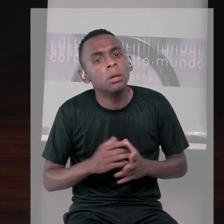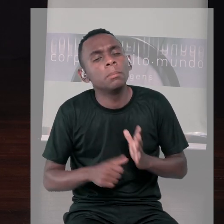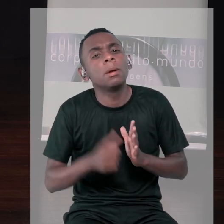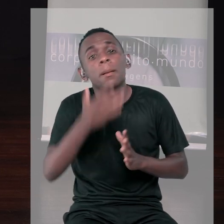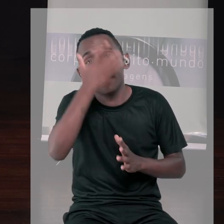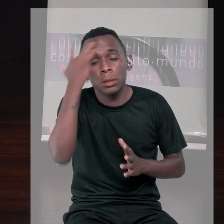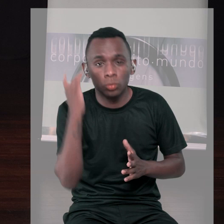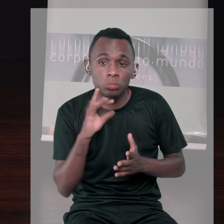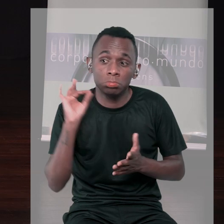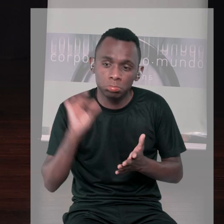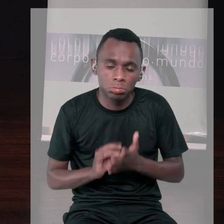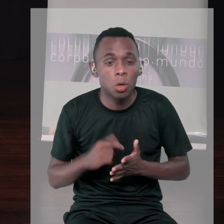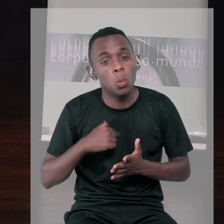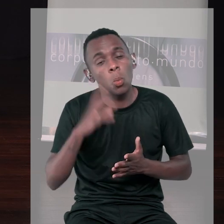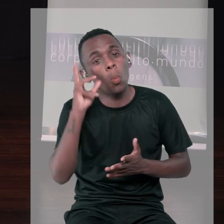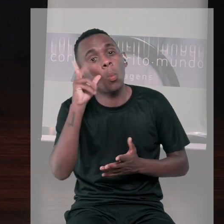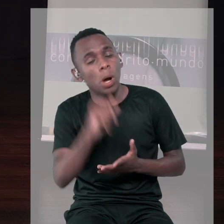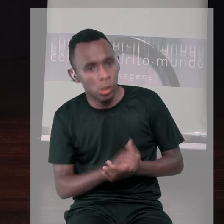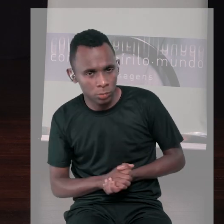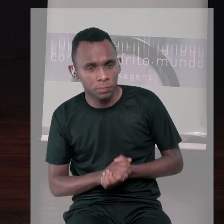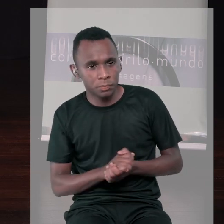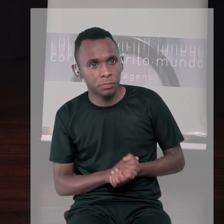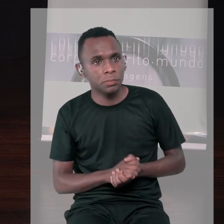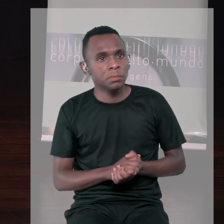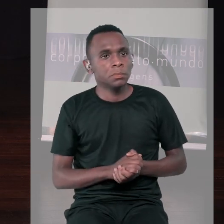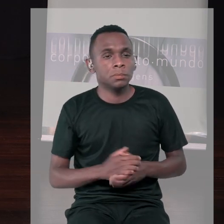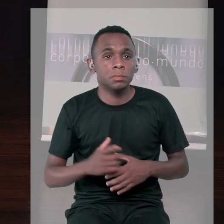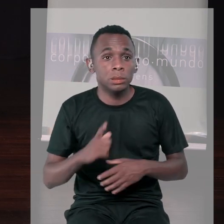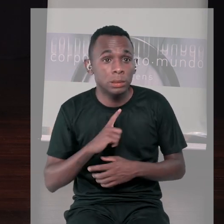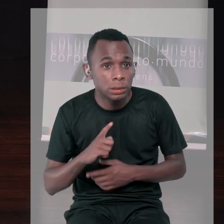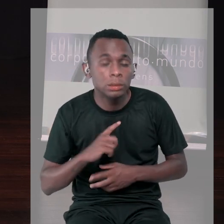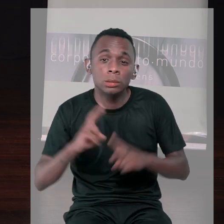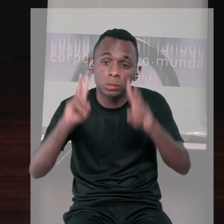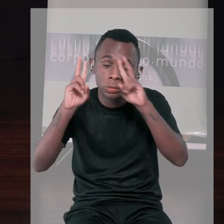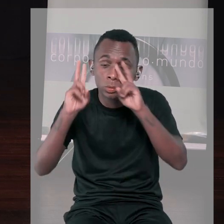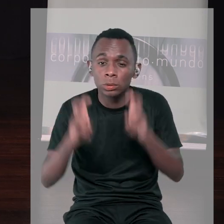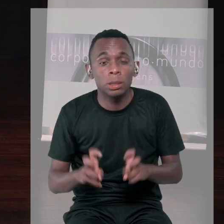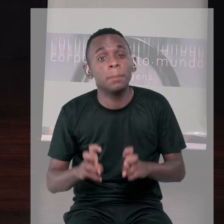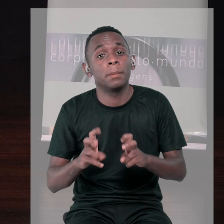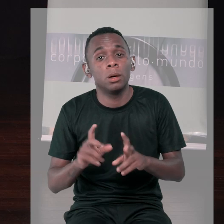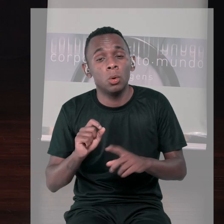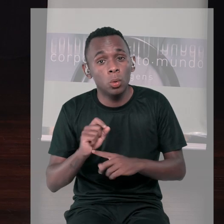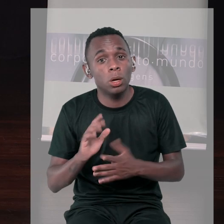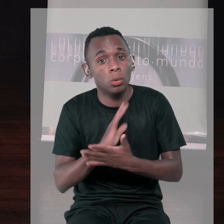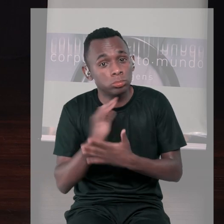né, eu tenho uma adesão a teses em que a violência é inextirpável,